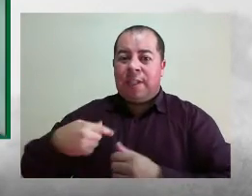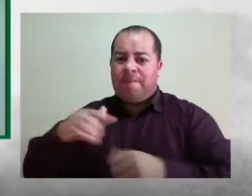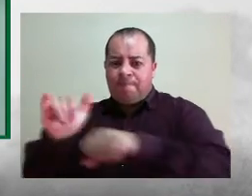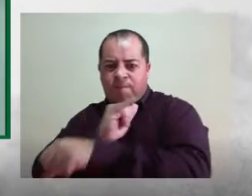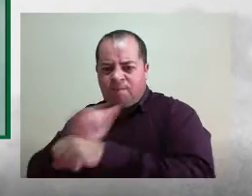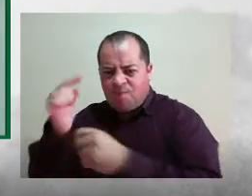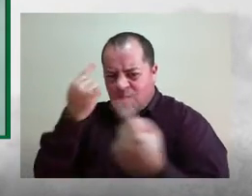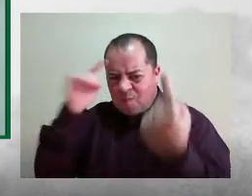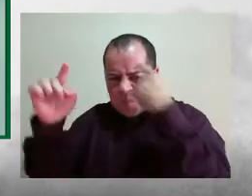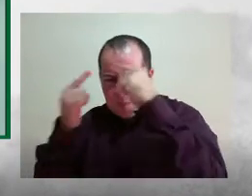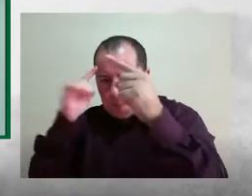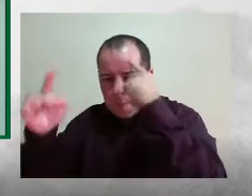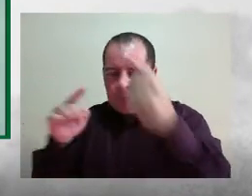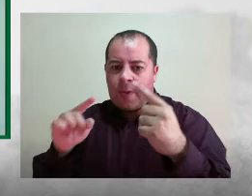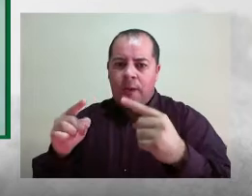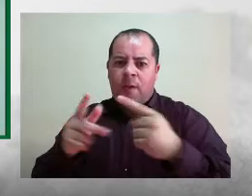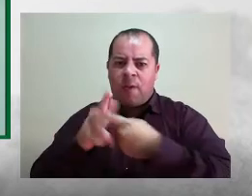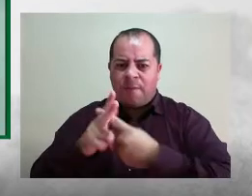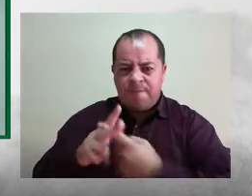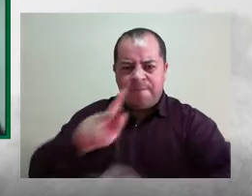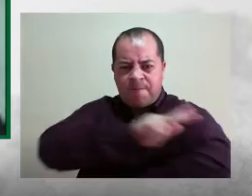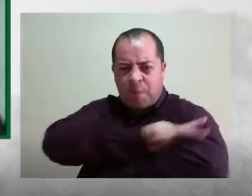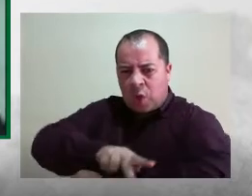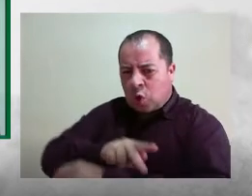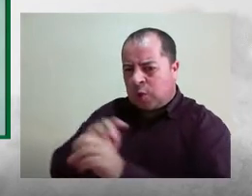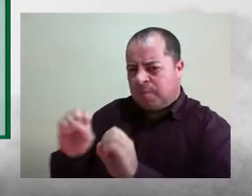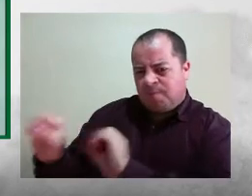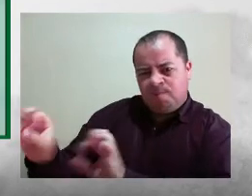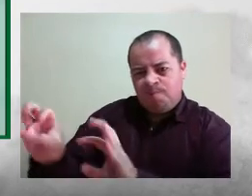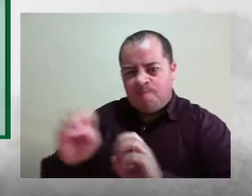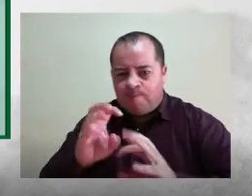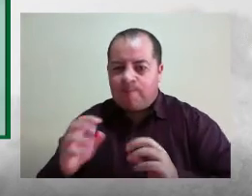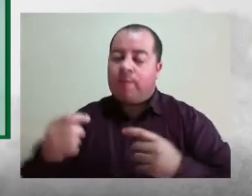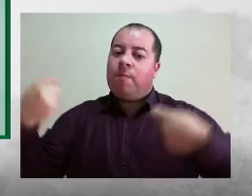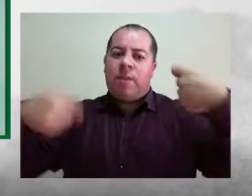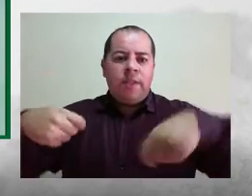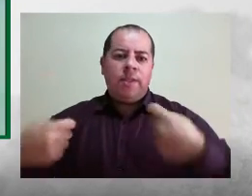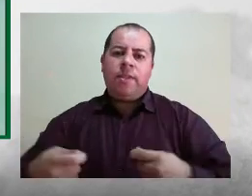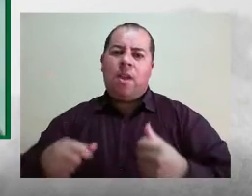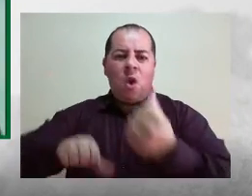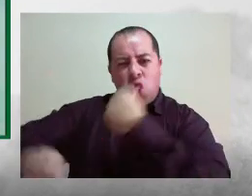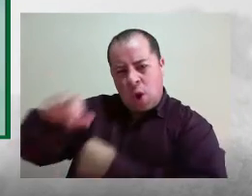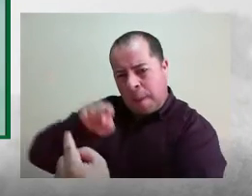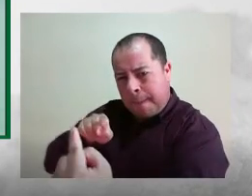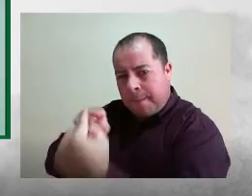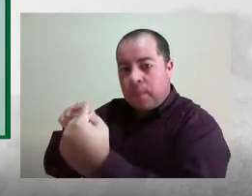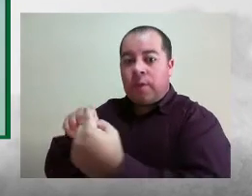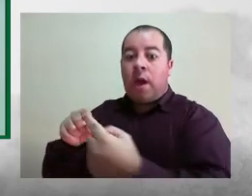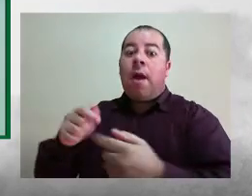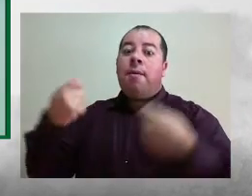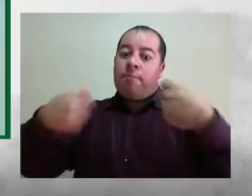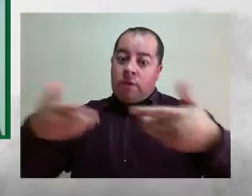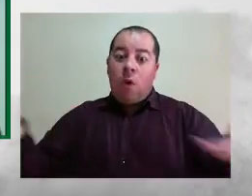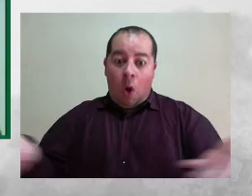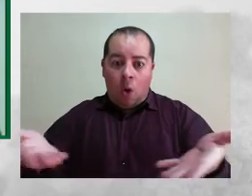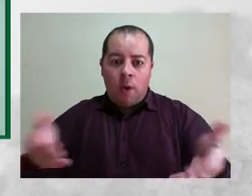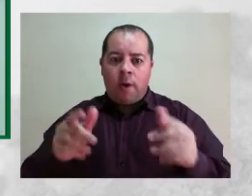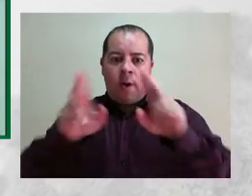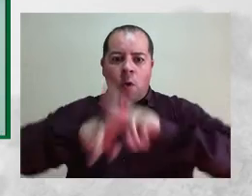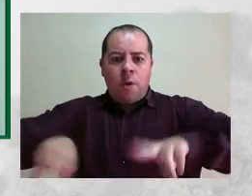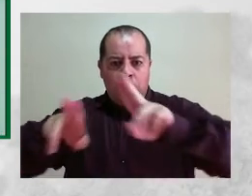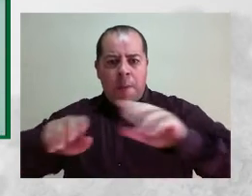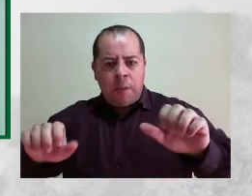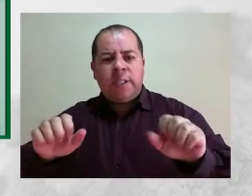ter que nos reinventar enquanto professor, enquanto ferramentas pedagógicas. E, nesse sentido, a gente vem se